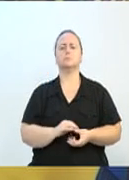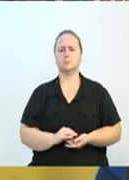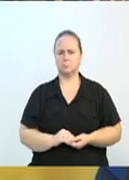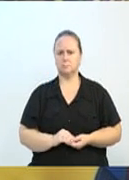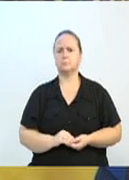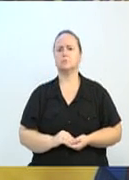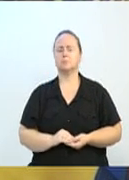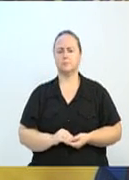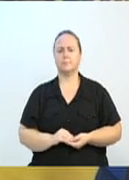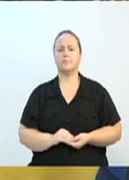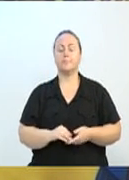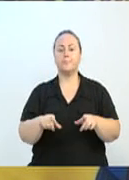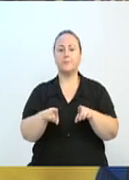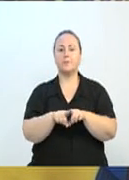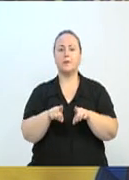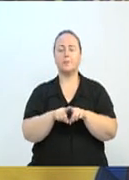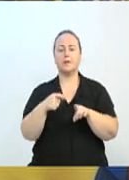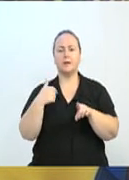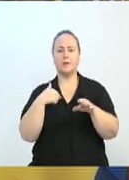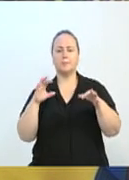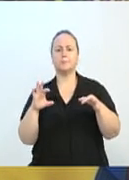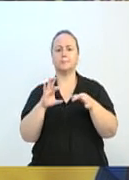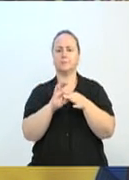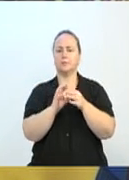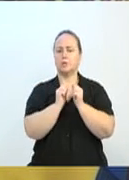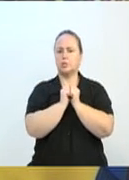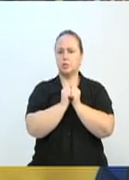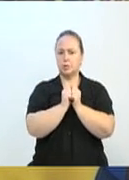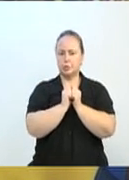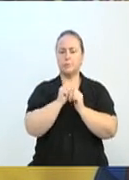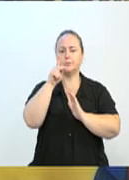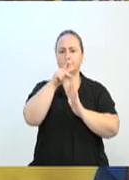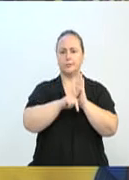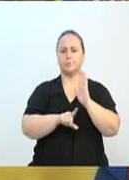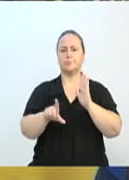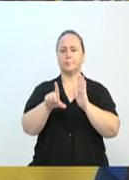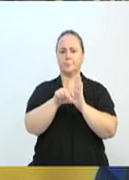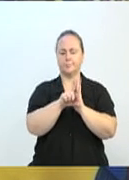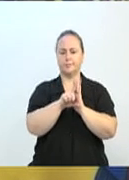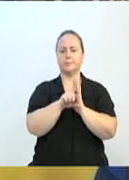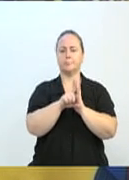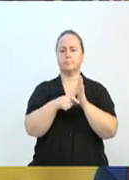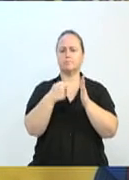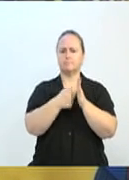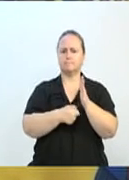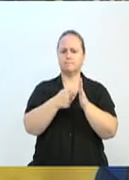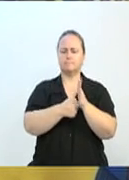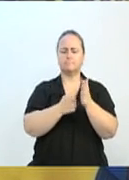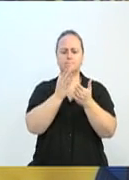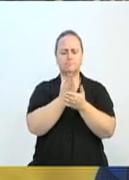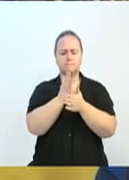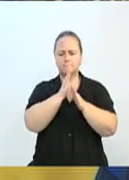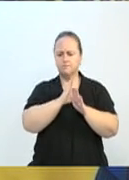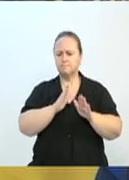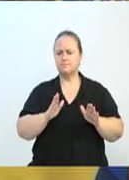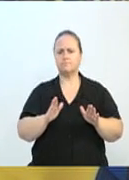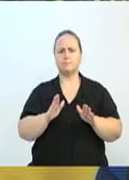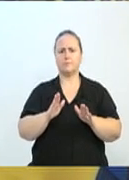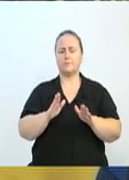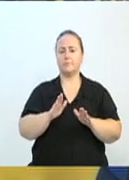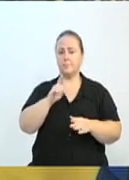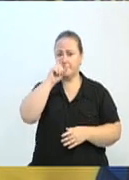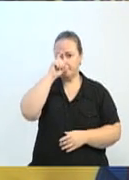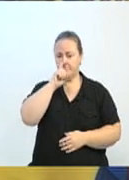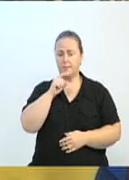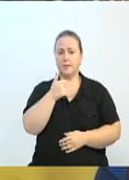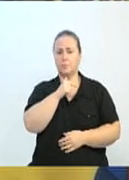foi fui com a autora né assim com a vereador A Silmara do projeto de lei para combater né a pobreza menstrual em nossa cidade